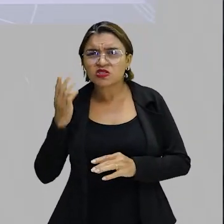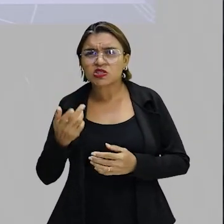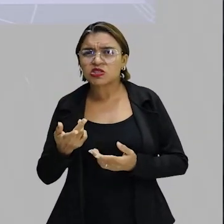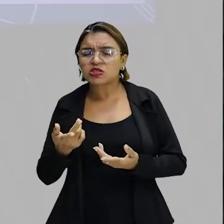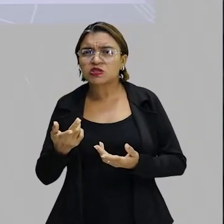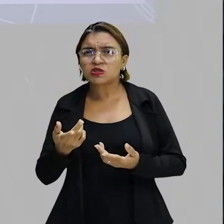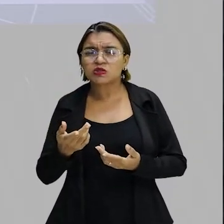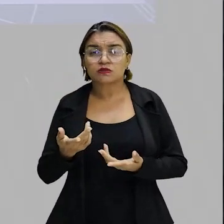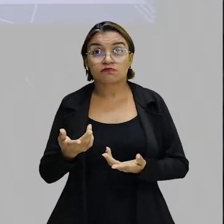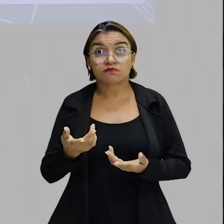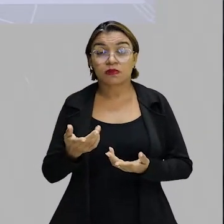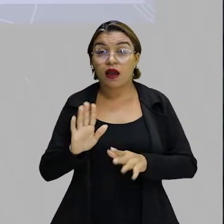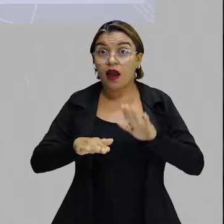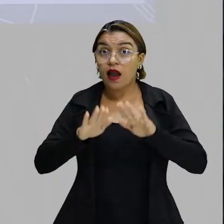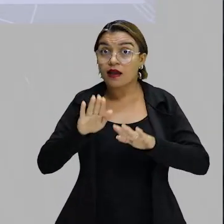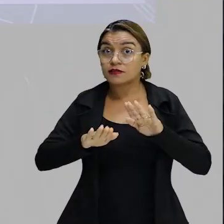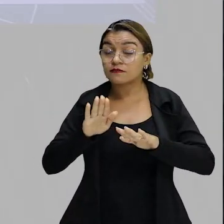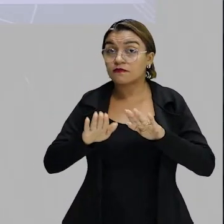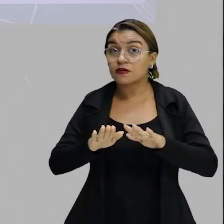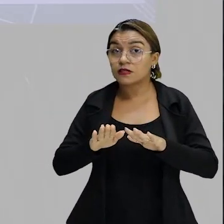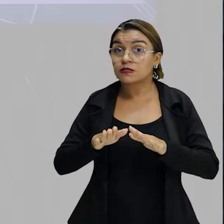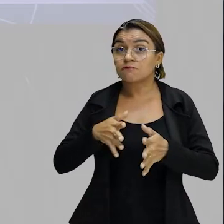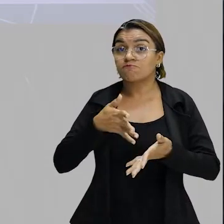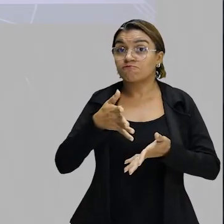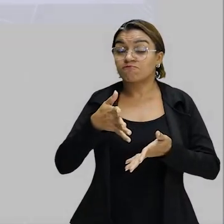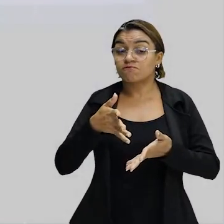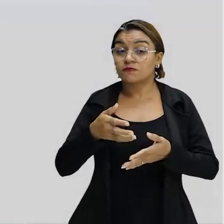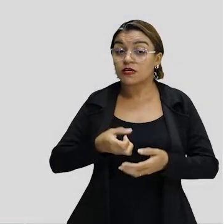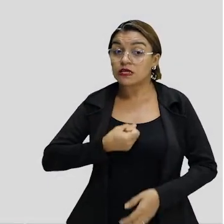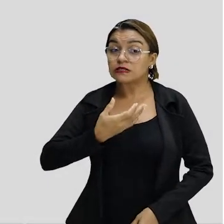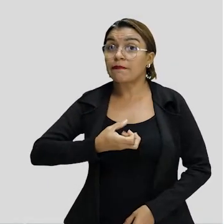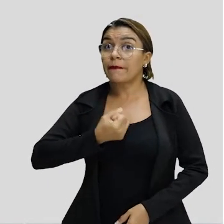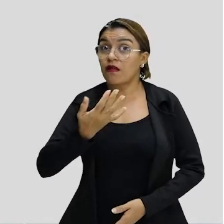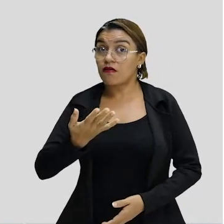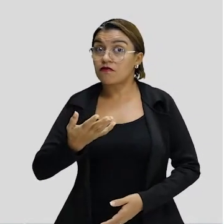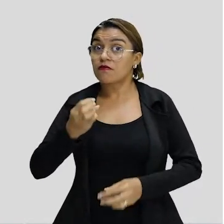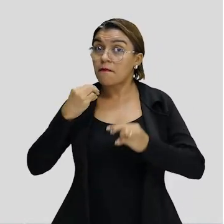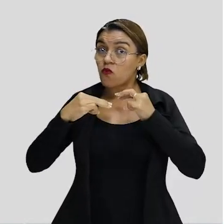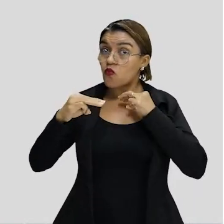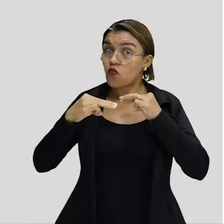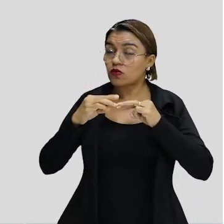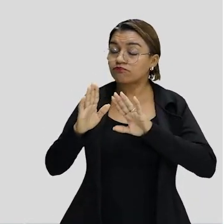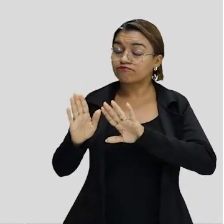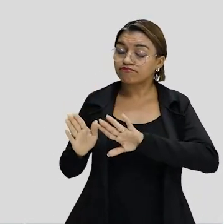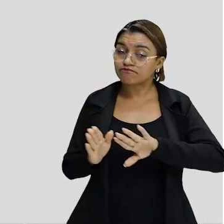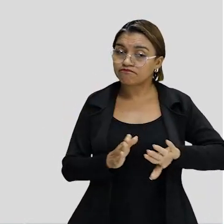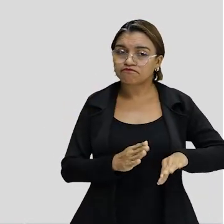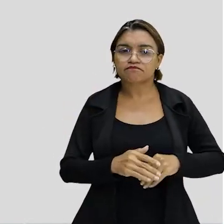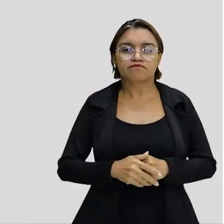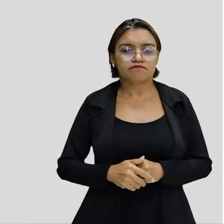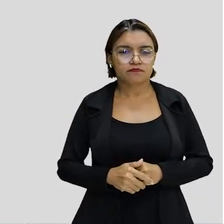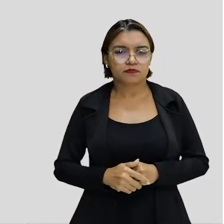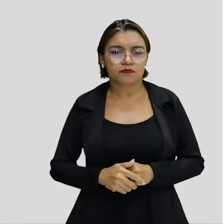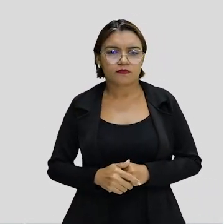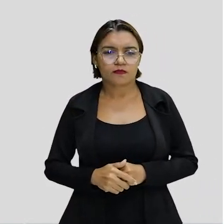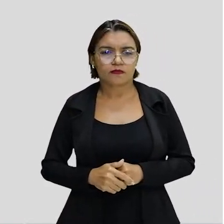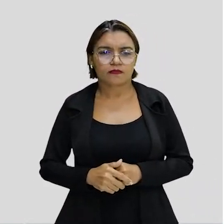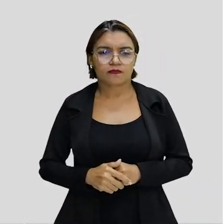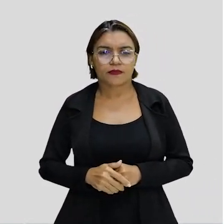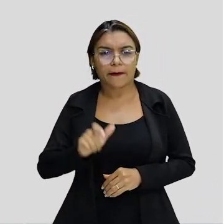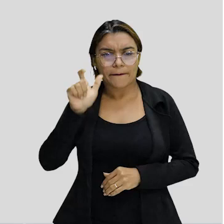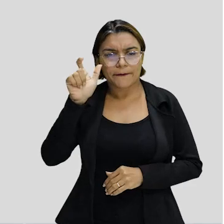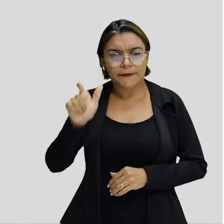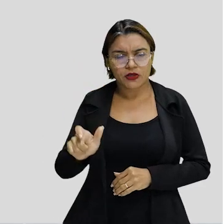falando, né, de forma musicalizada. Quem cede a vez não quer vitória. Somos herança